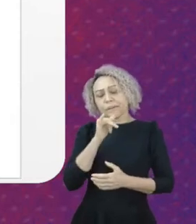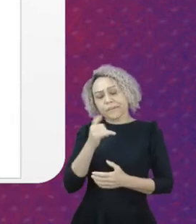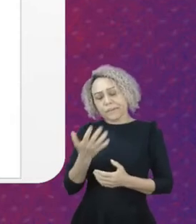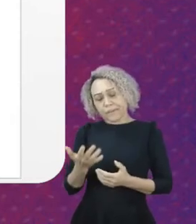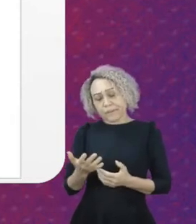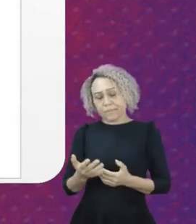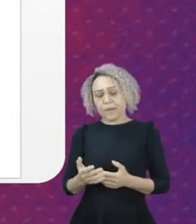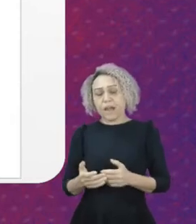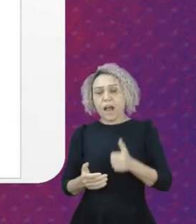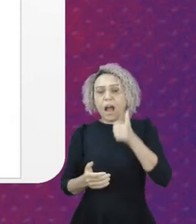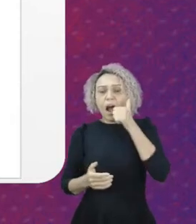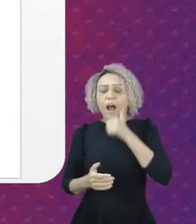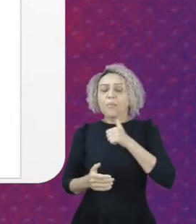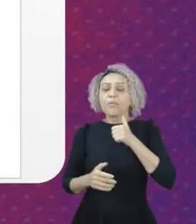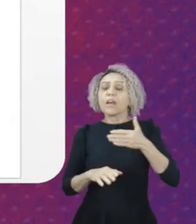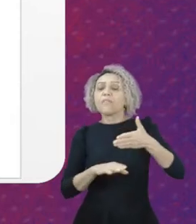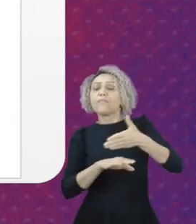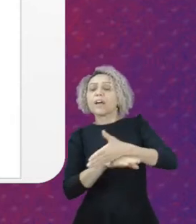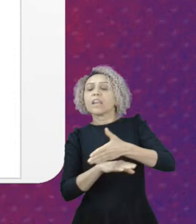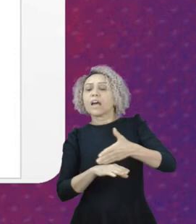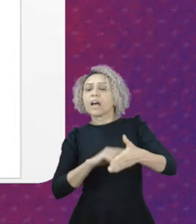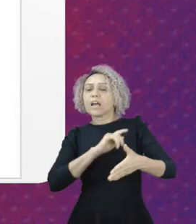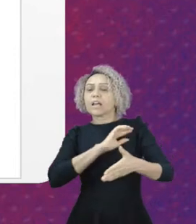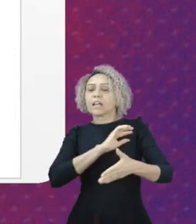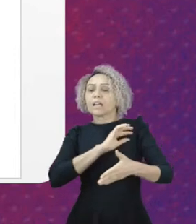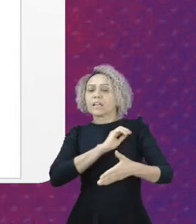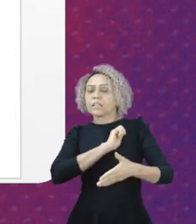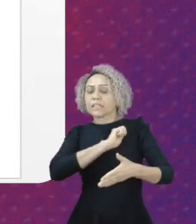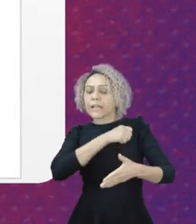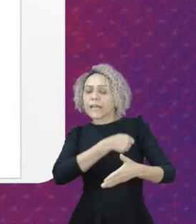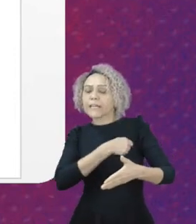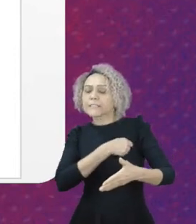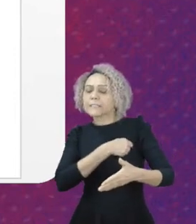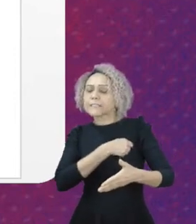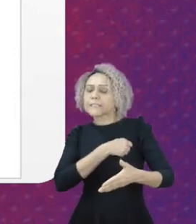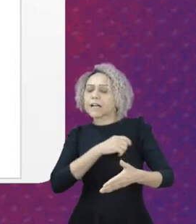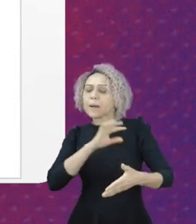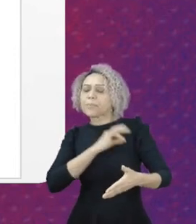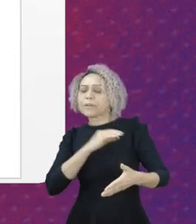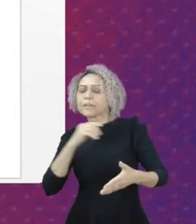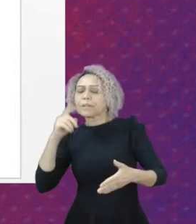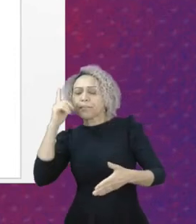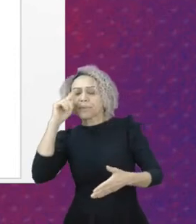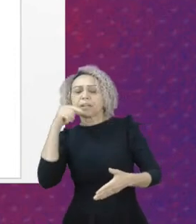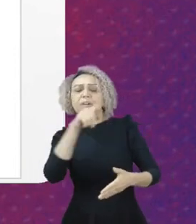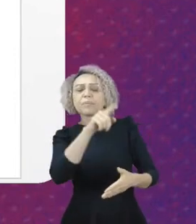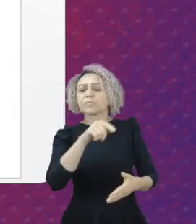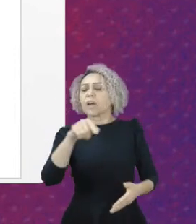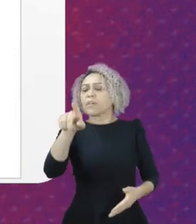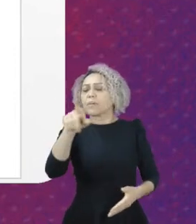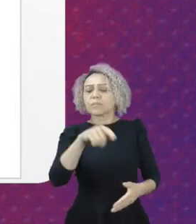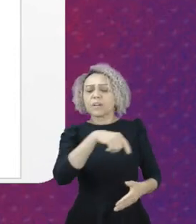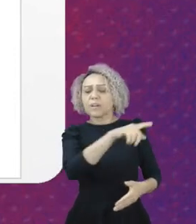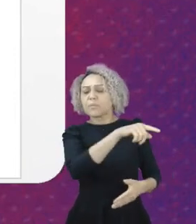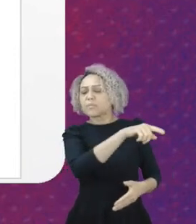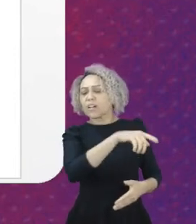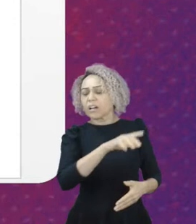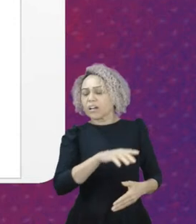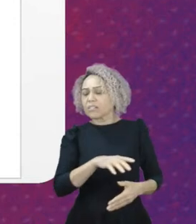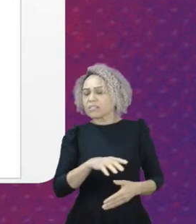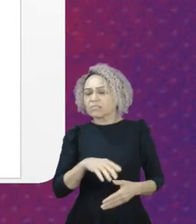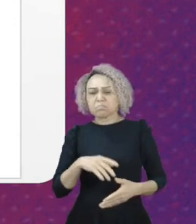vai na delegacia, não há lá, manda você para outro lugar, o exame já é em outro espaço, depois tem que